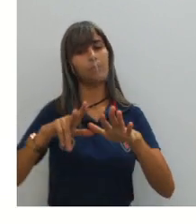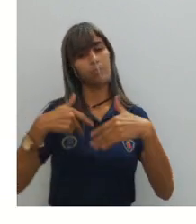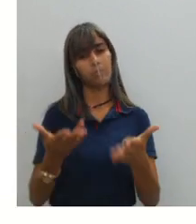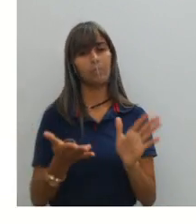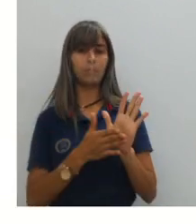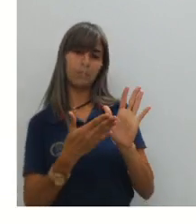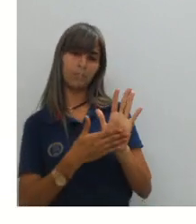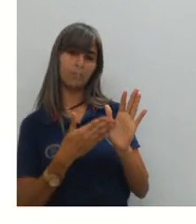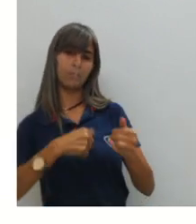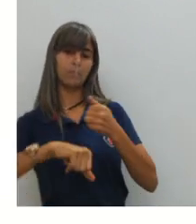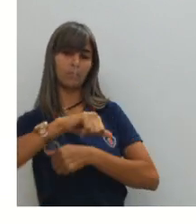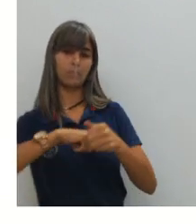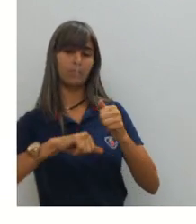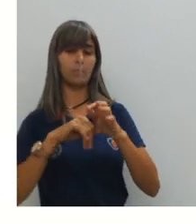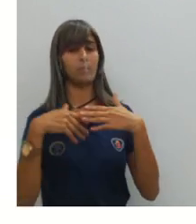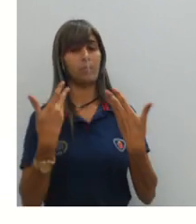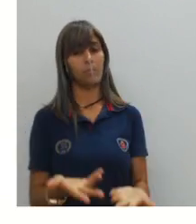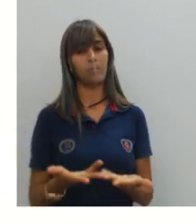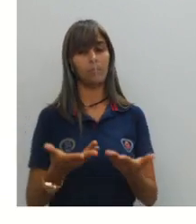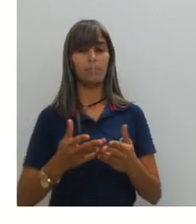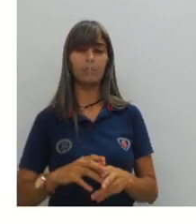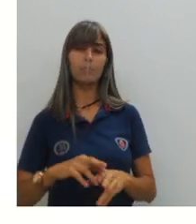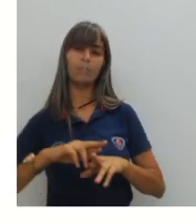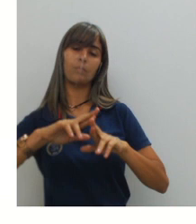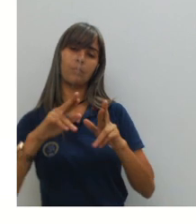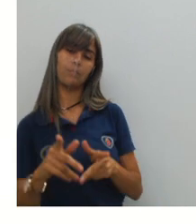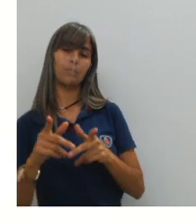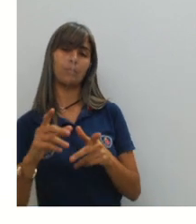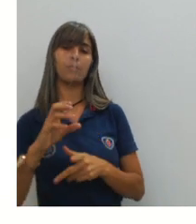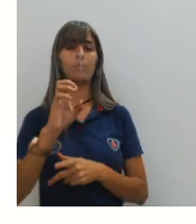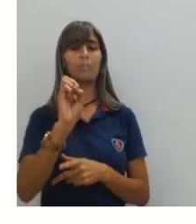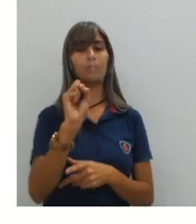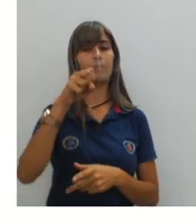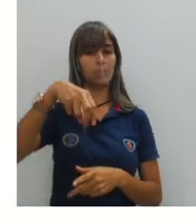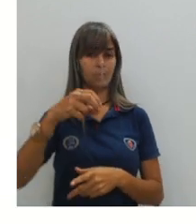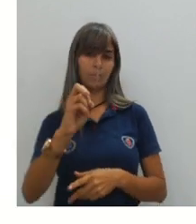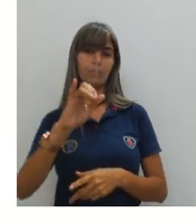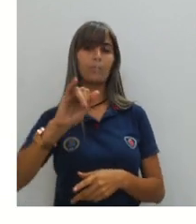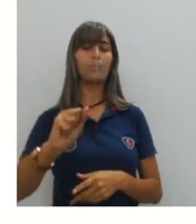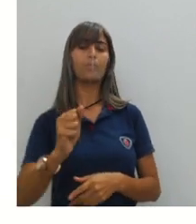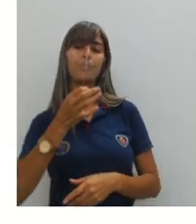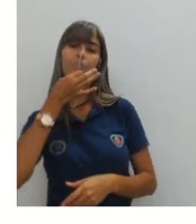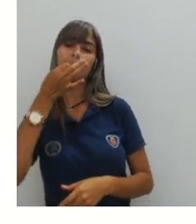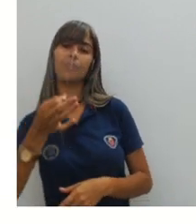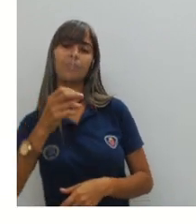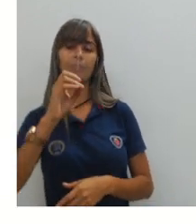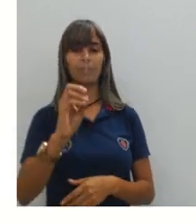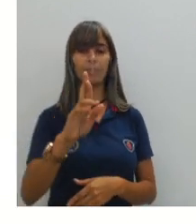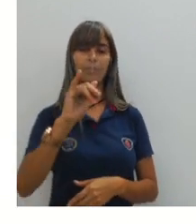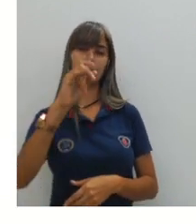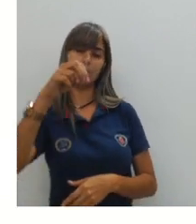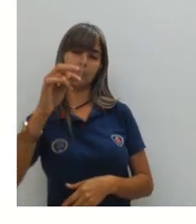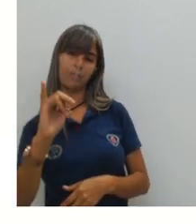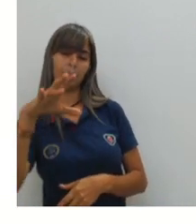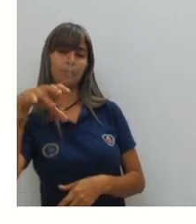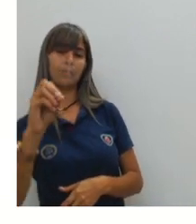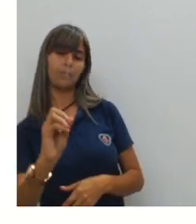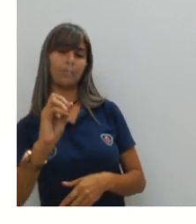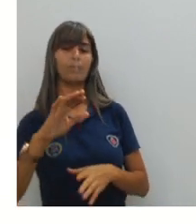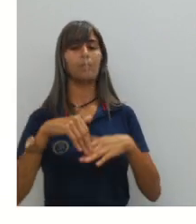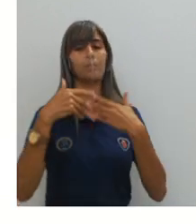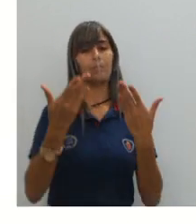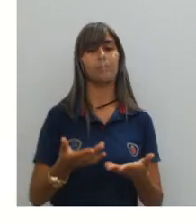propõe a transformar, a gente está agindo enquanto senso crítico, que é o senso da transformação. Então, sim, o senso crítico